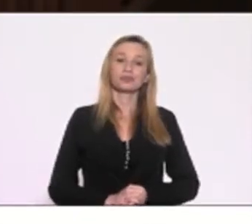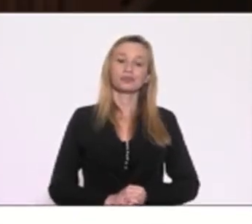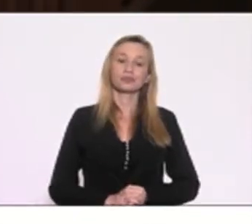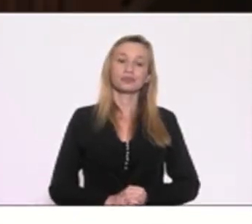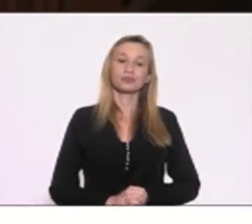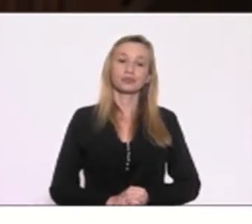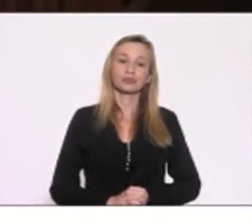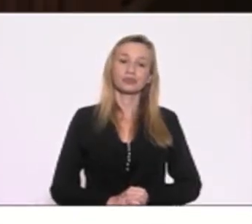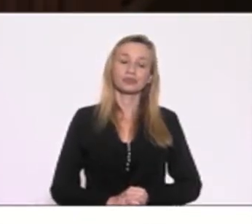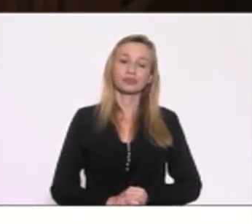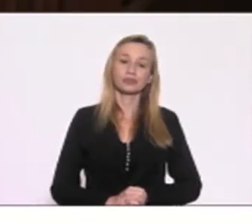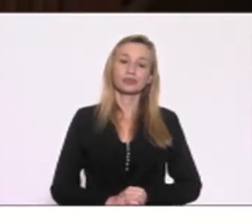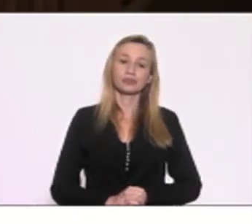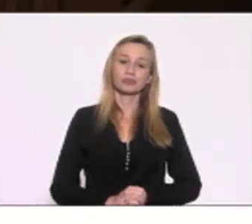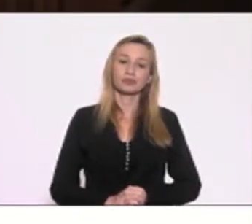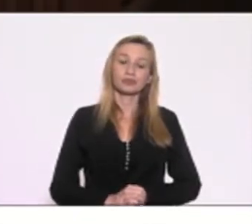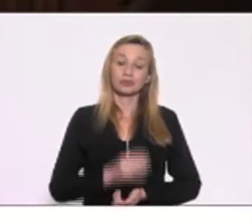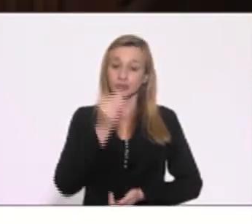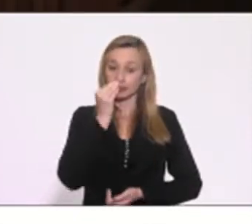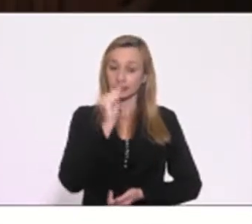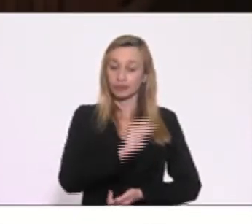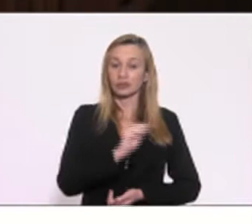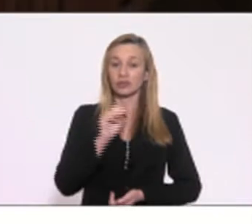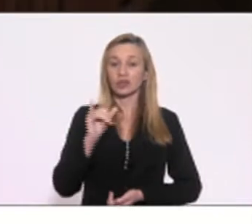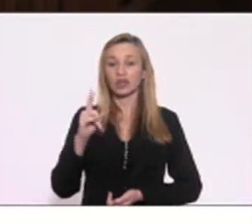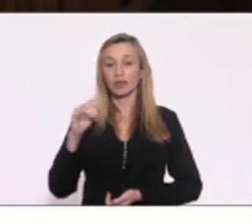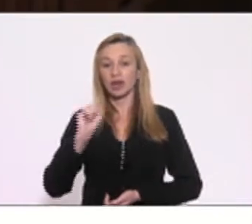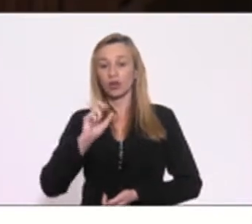Desqualificou o Dallagnol,